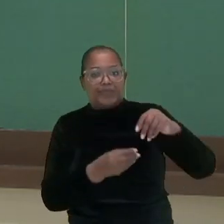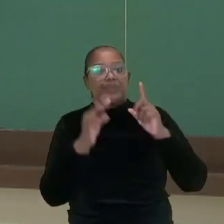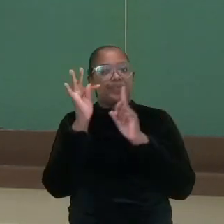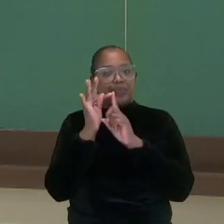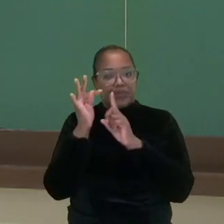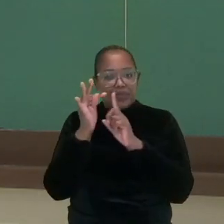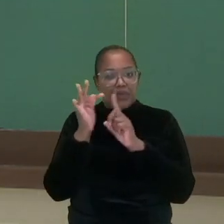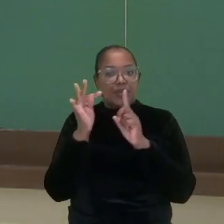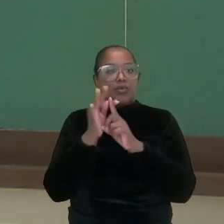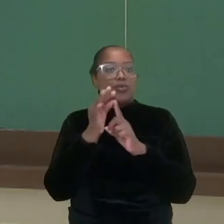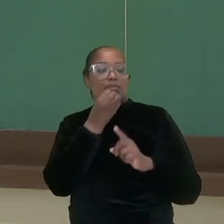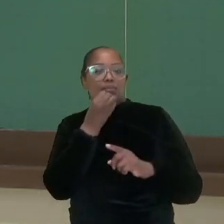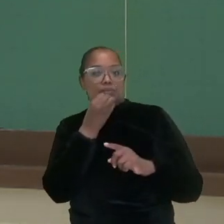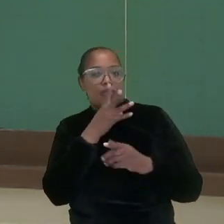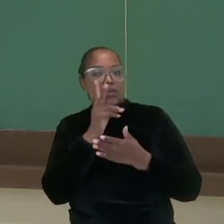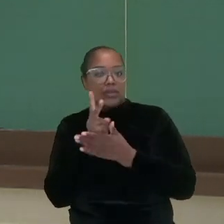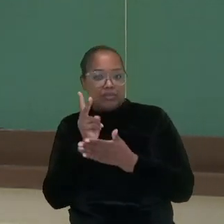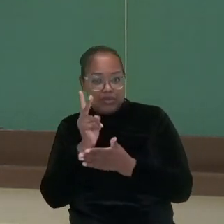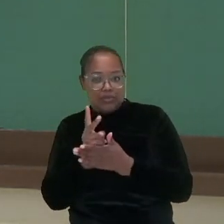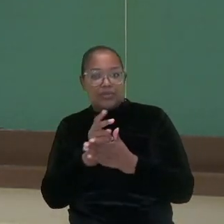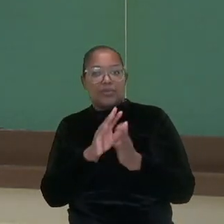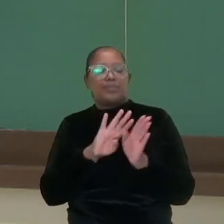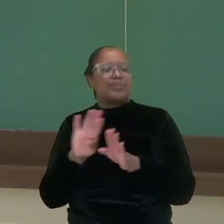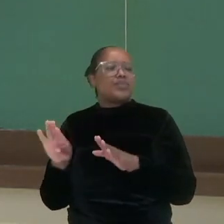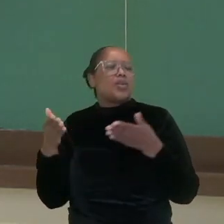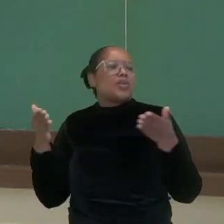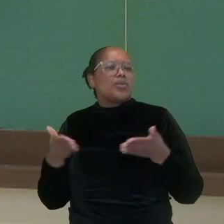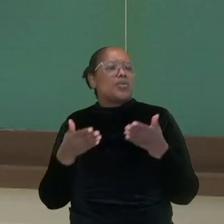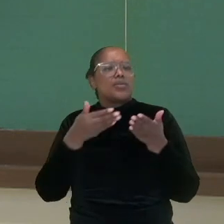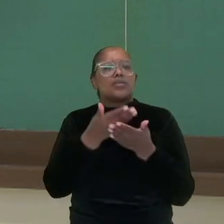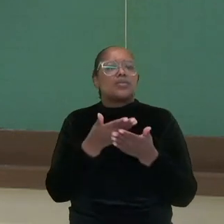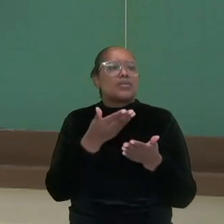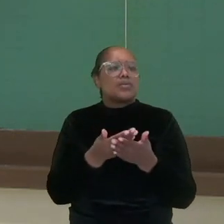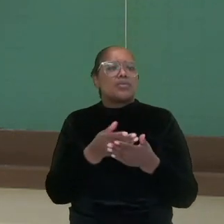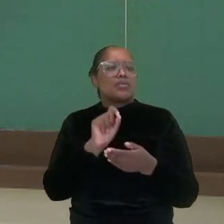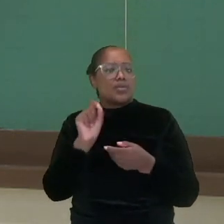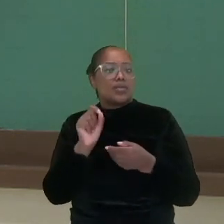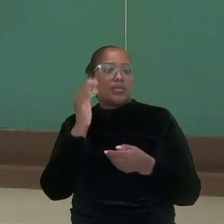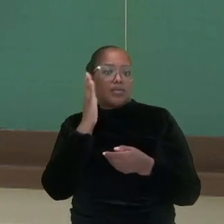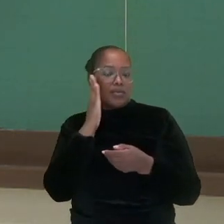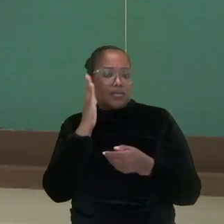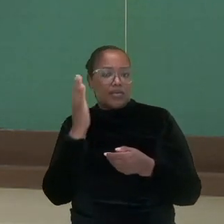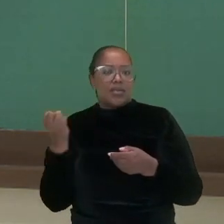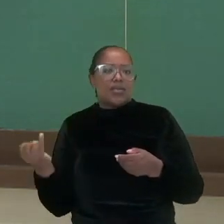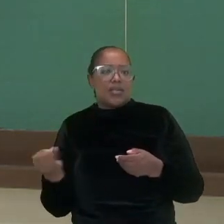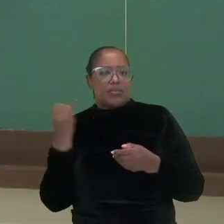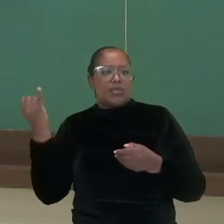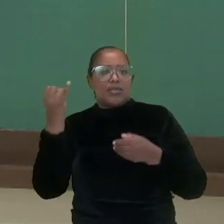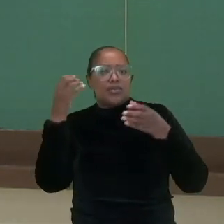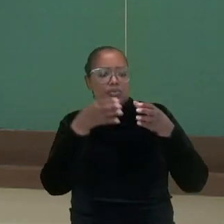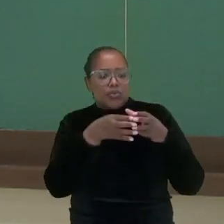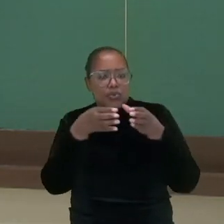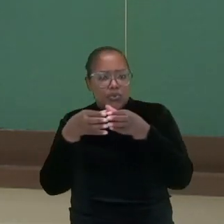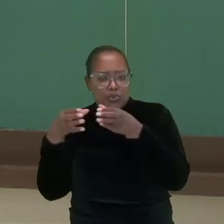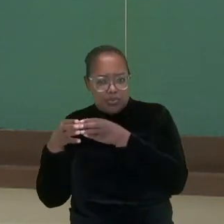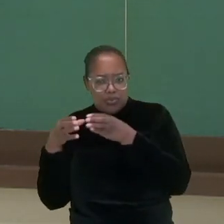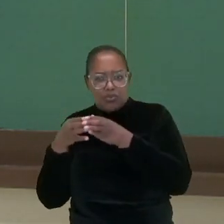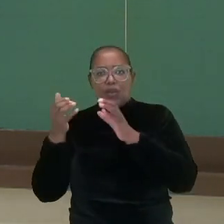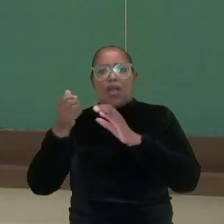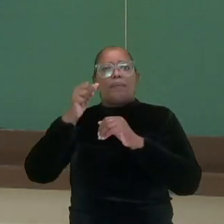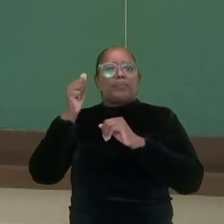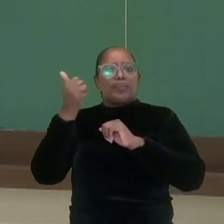estufa. Então, olha só, a gente pode dar números aqui, escrever através de tópicos, fica mais simples para explicar a imagem.